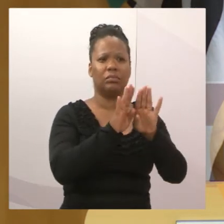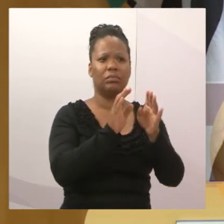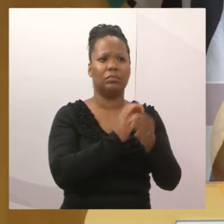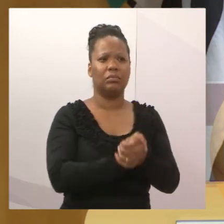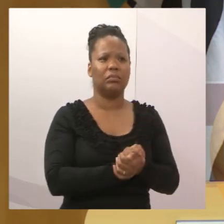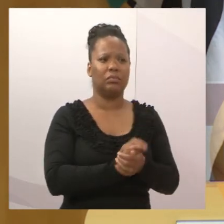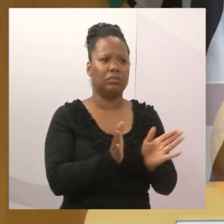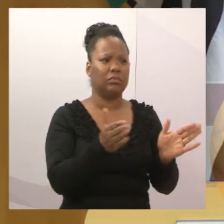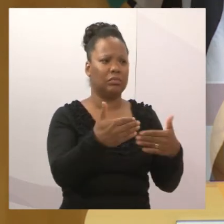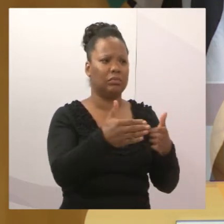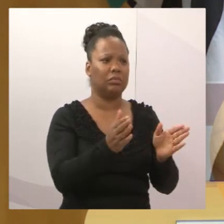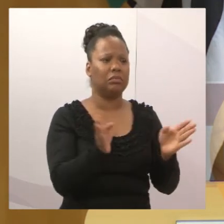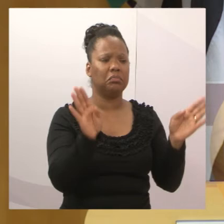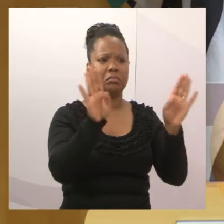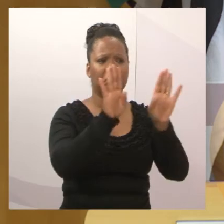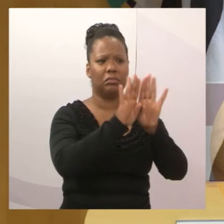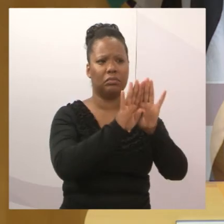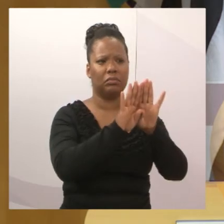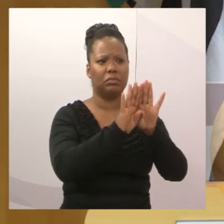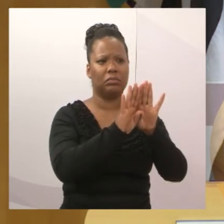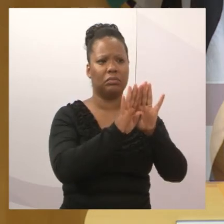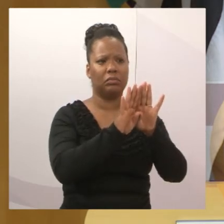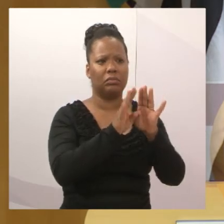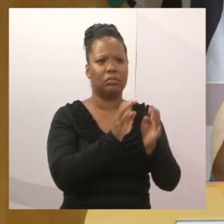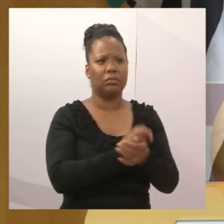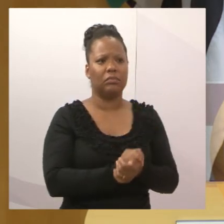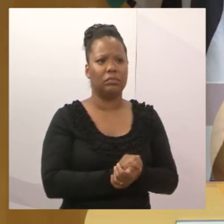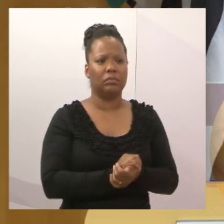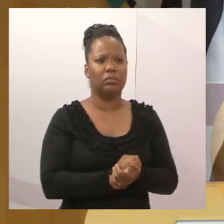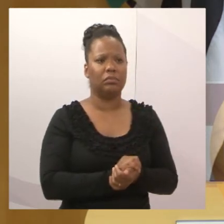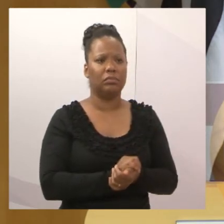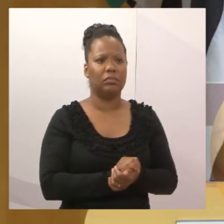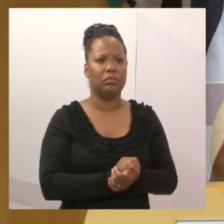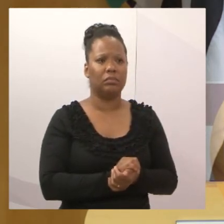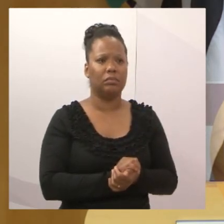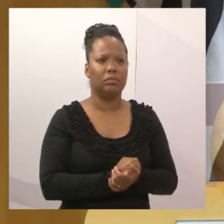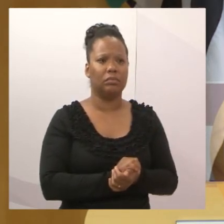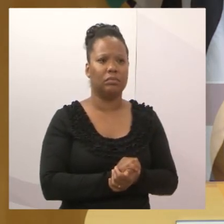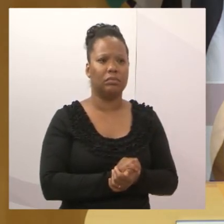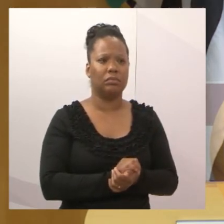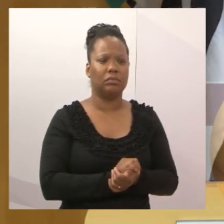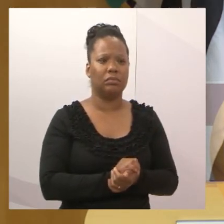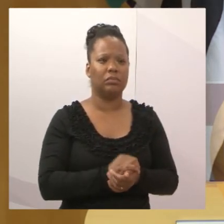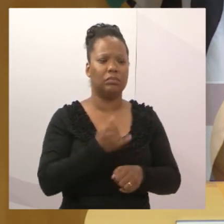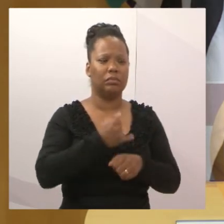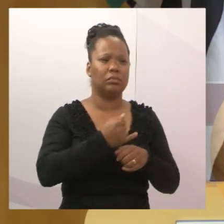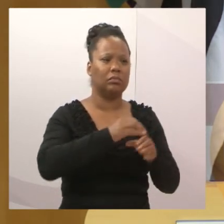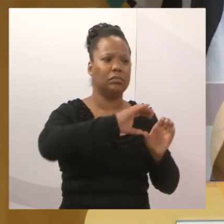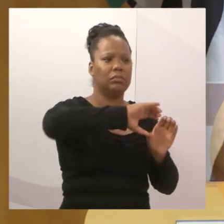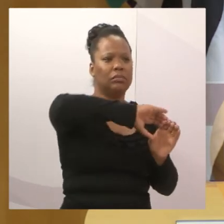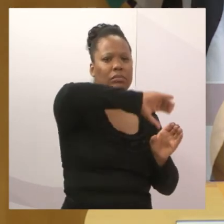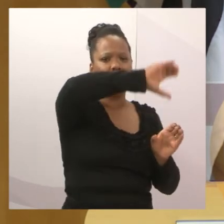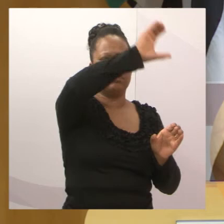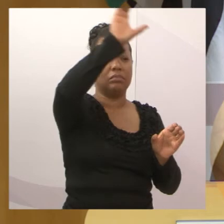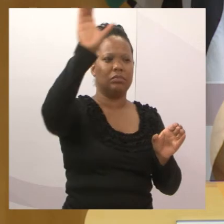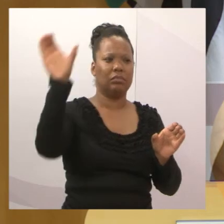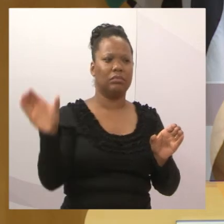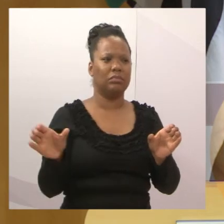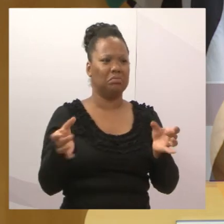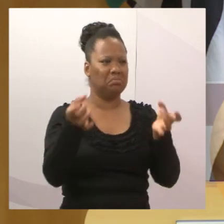um quadrado fechado lá. Uma estrutura de metal toda